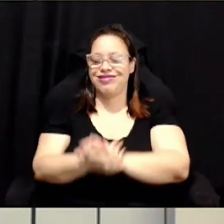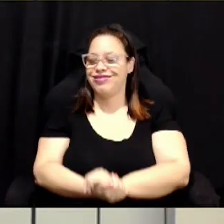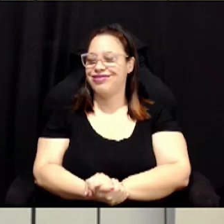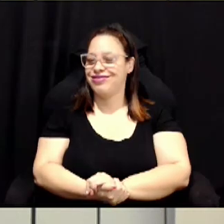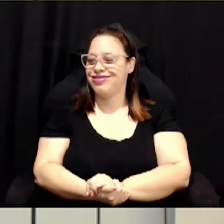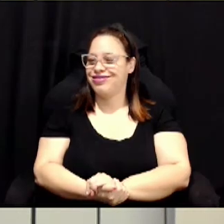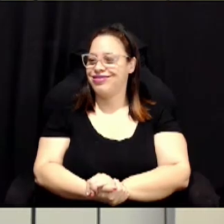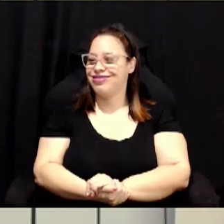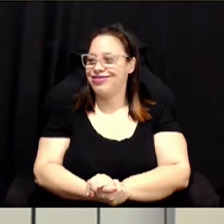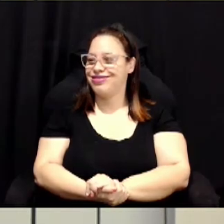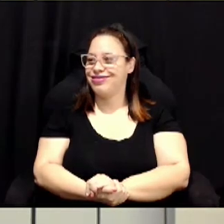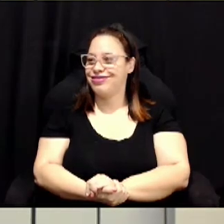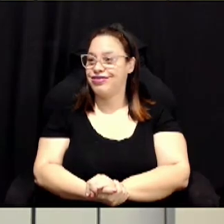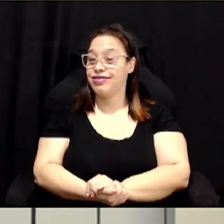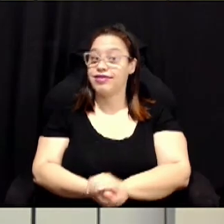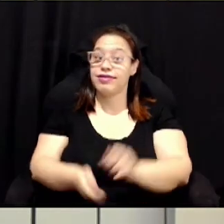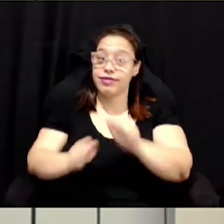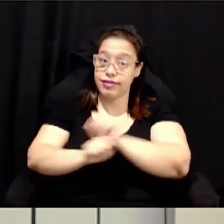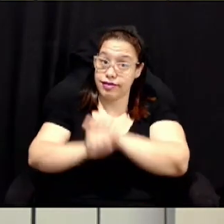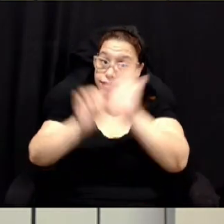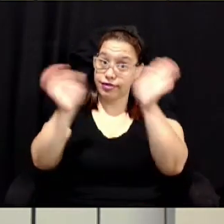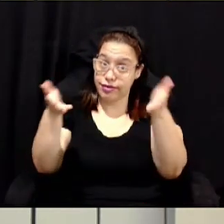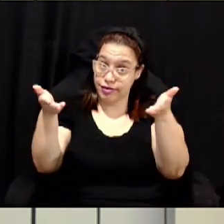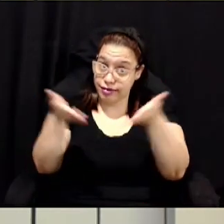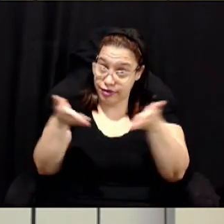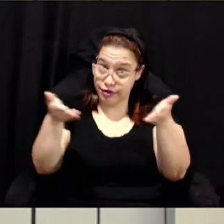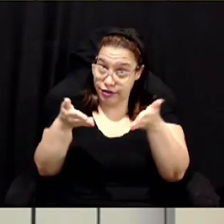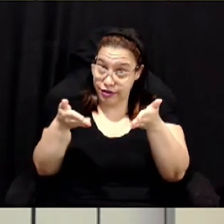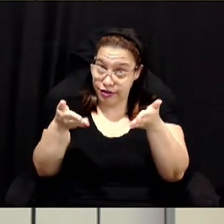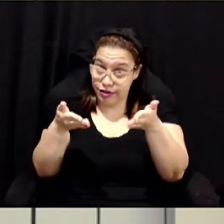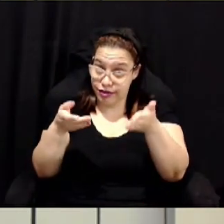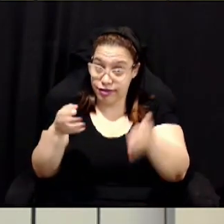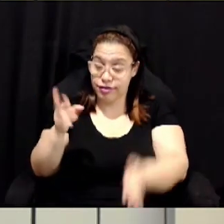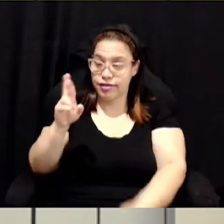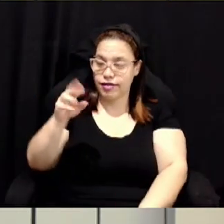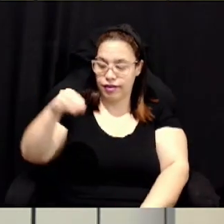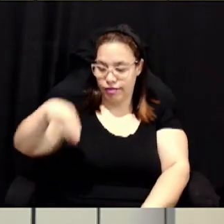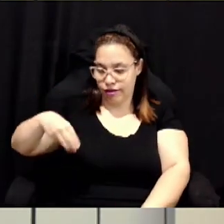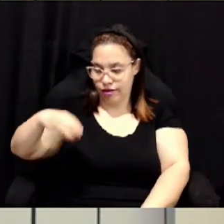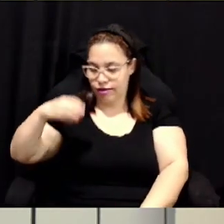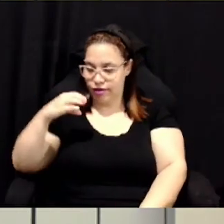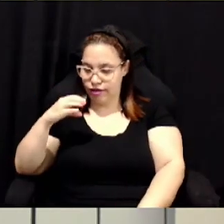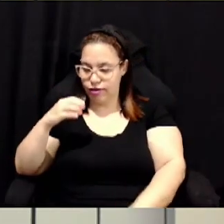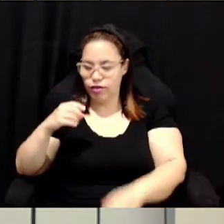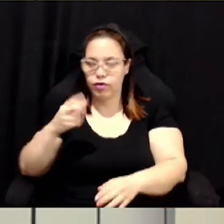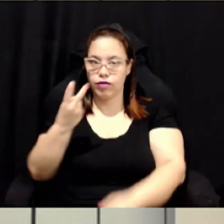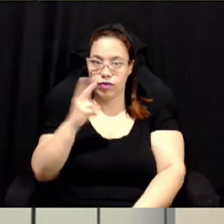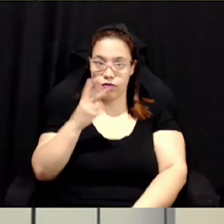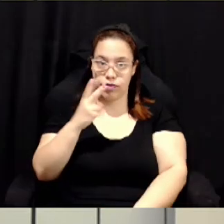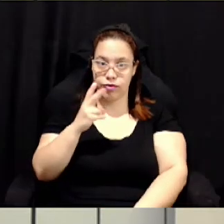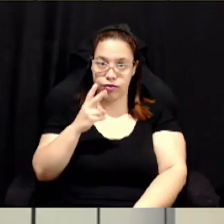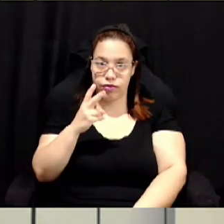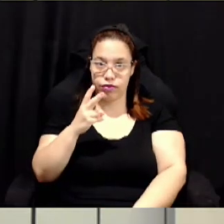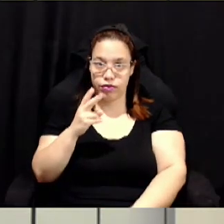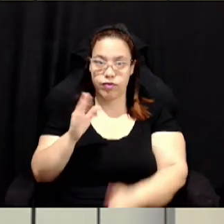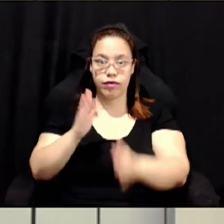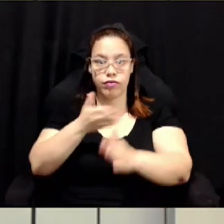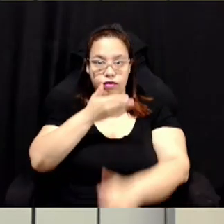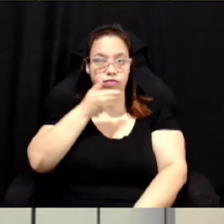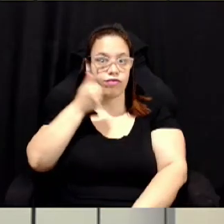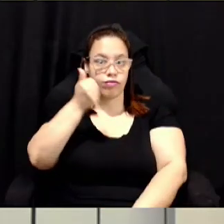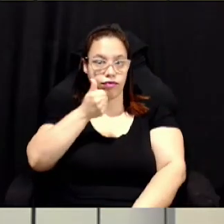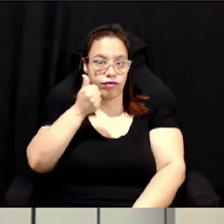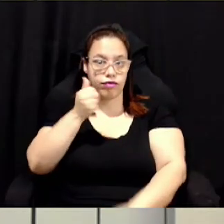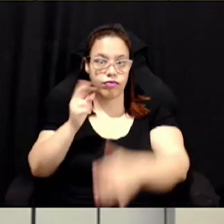telejornal. E a gente abre a edição de hoje com as notícias da metrópole, porque a segunda fase de melhorias no Terminal